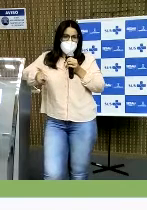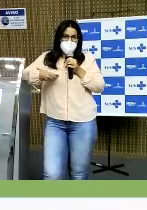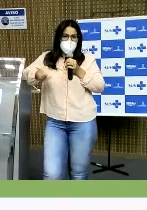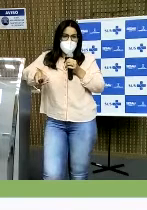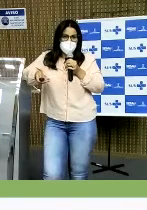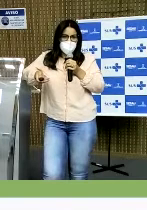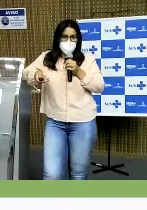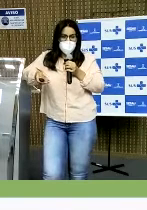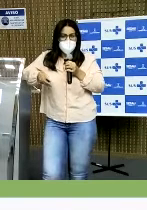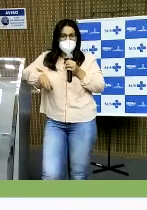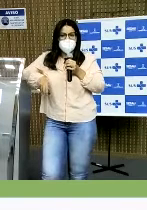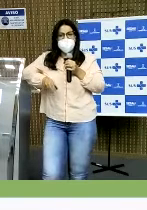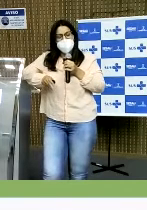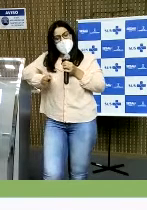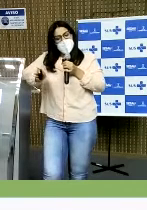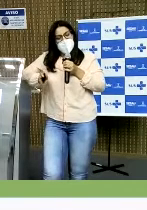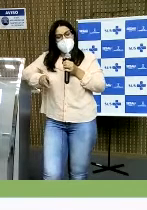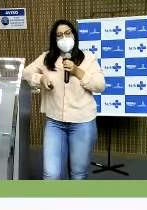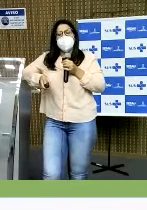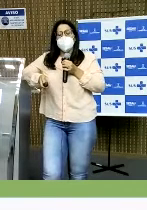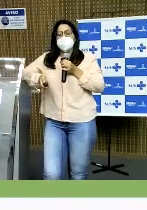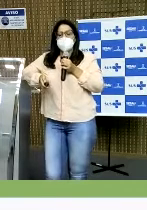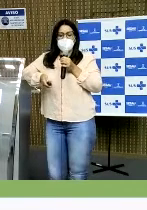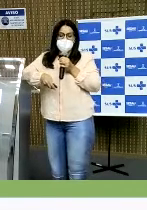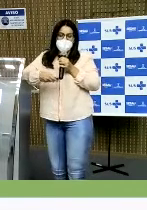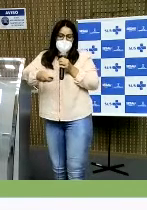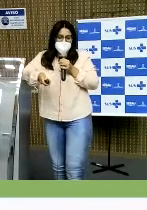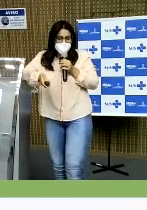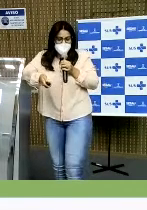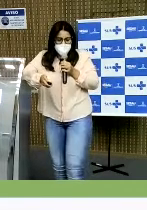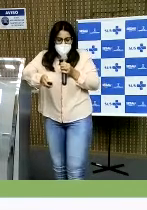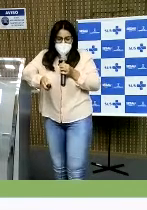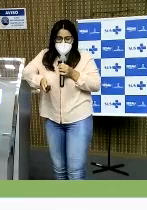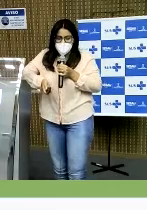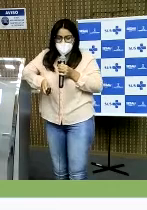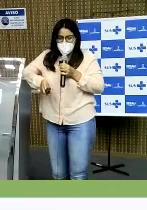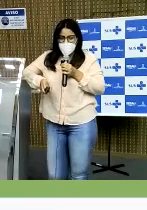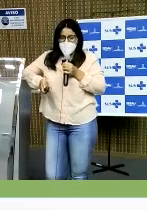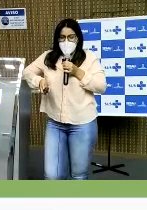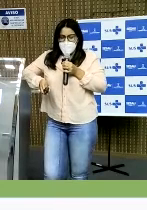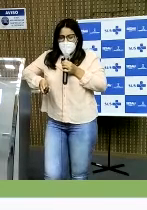da pandemia, por ser uma área extremamente contaminada. Então, elas ajudavam em outros setores e a demanda não era tão crescente.